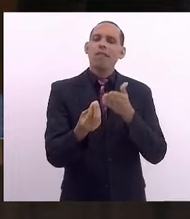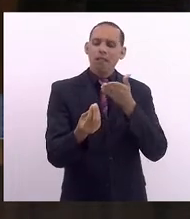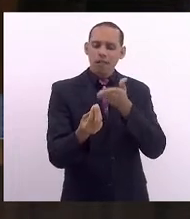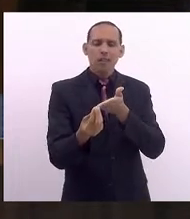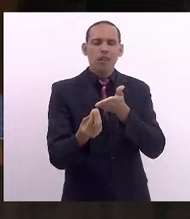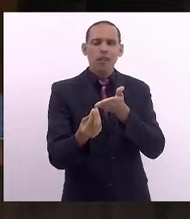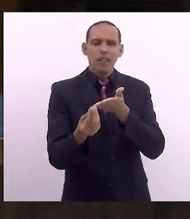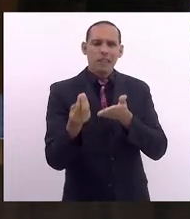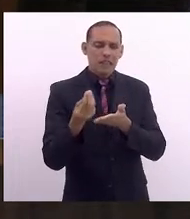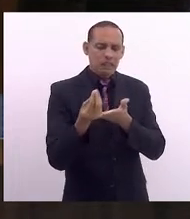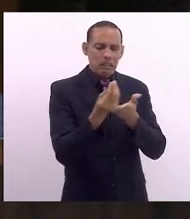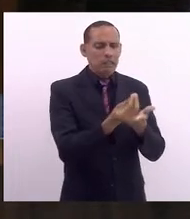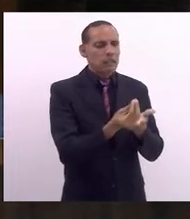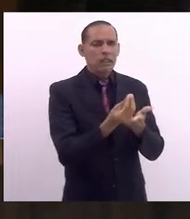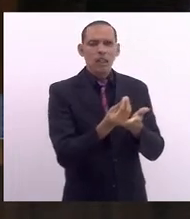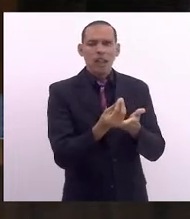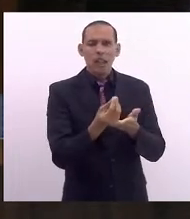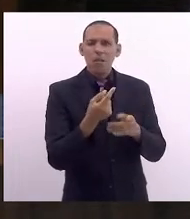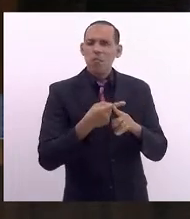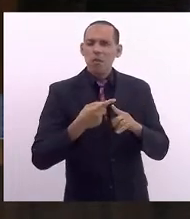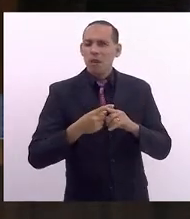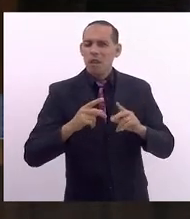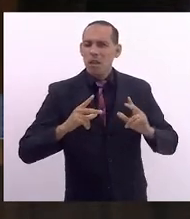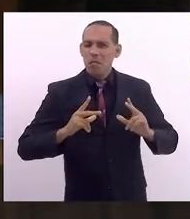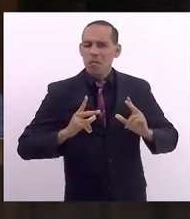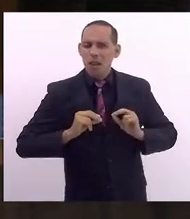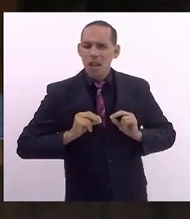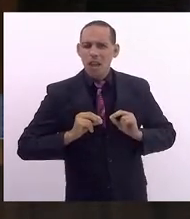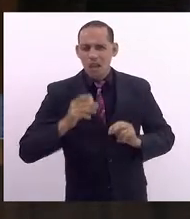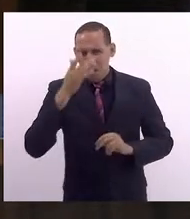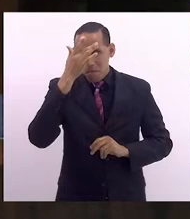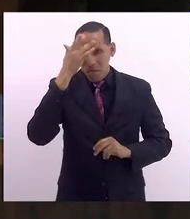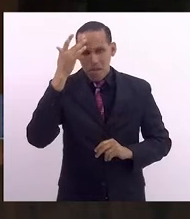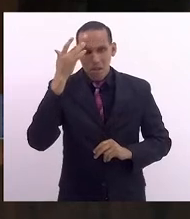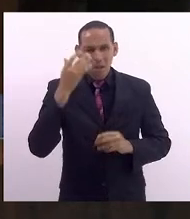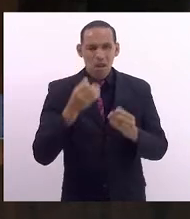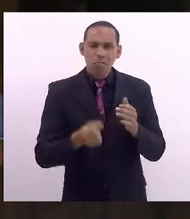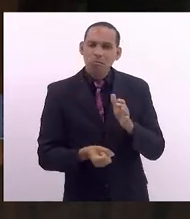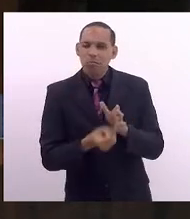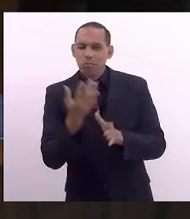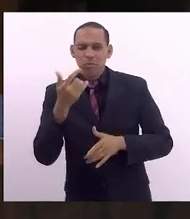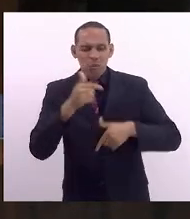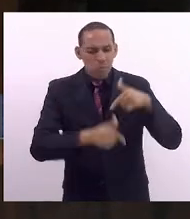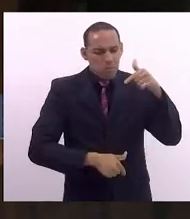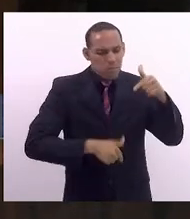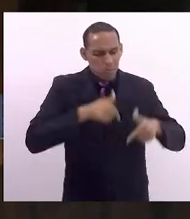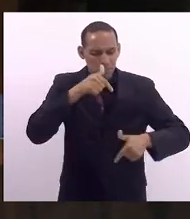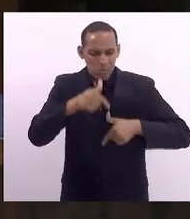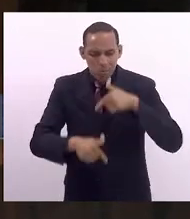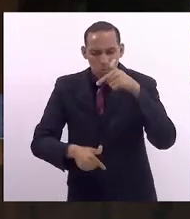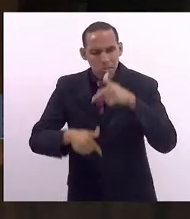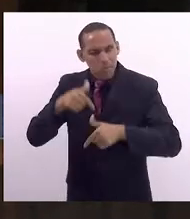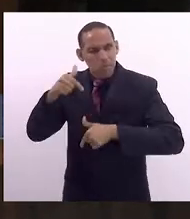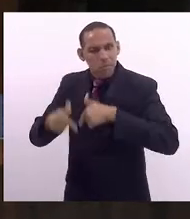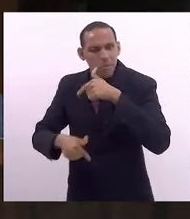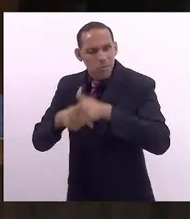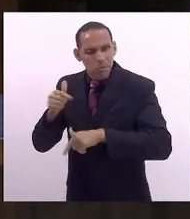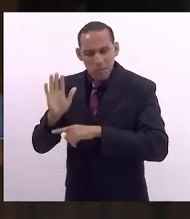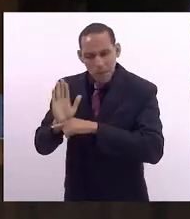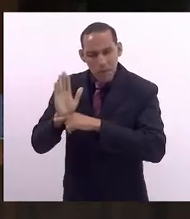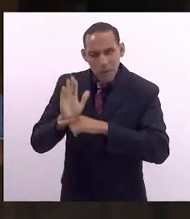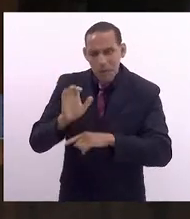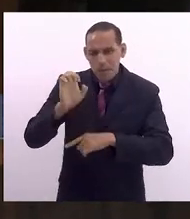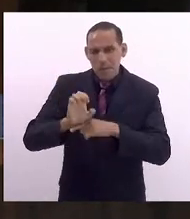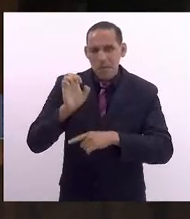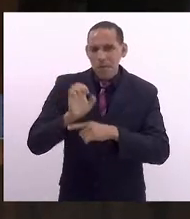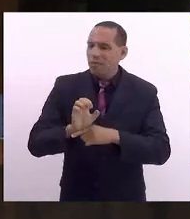não foi dada ao mérito daqueles que realmente muitas vezes trabalham duro pelo nosso Estado. Essa